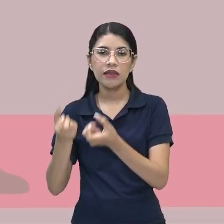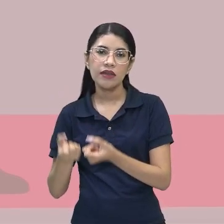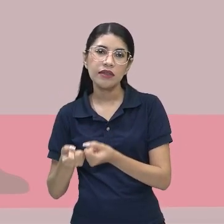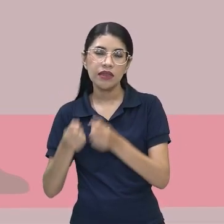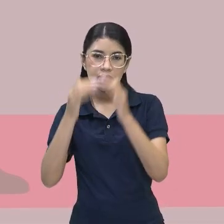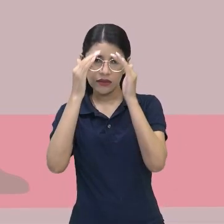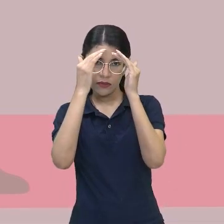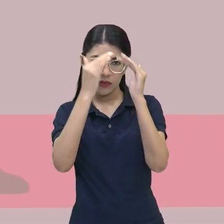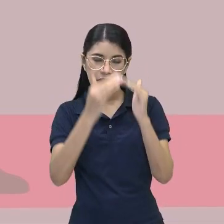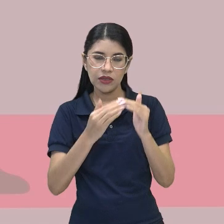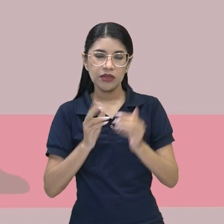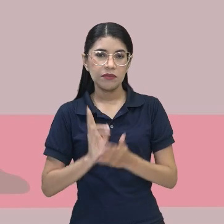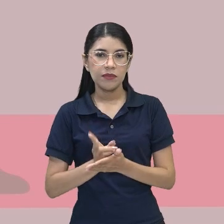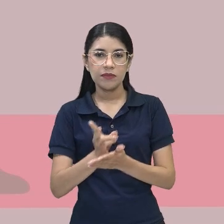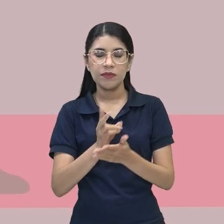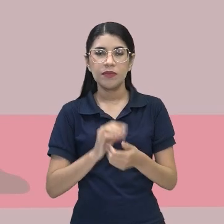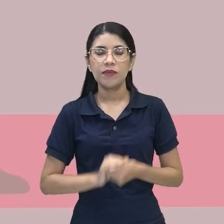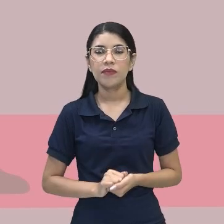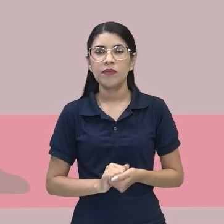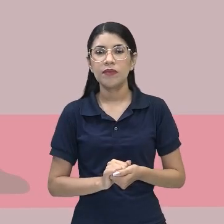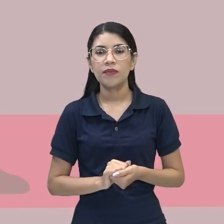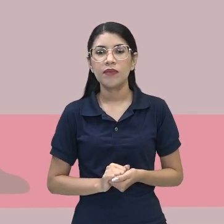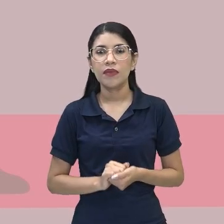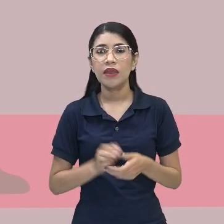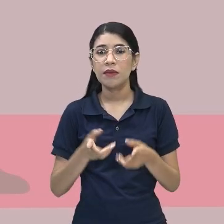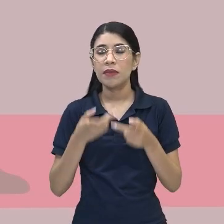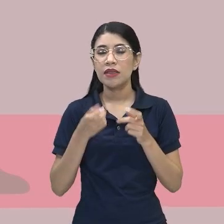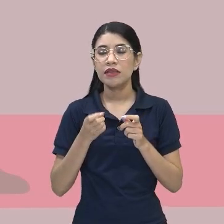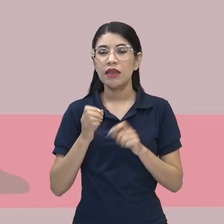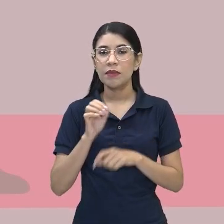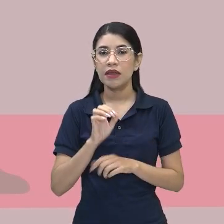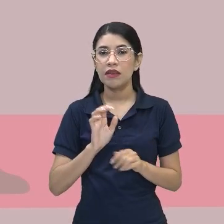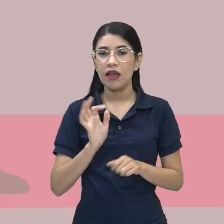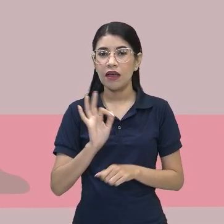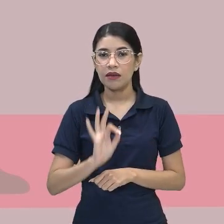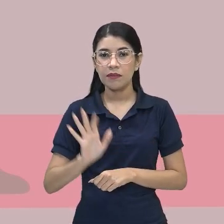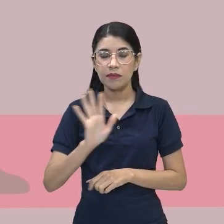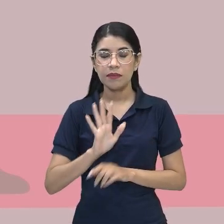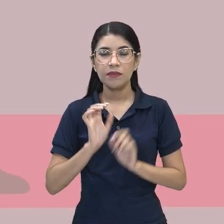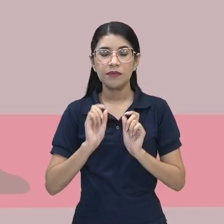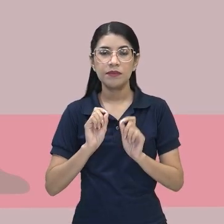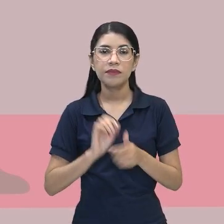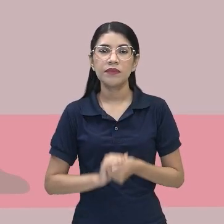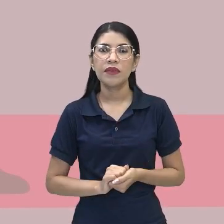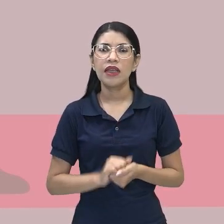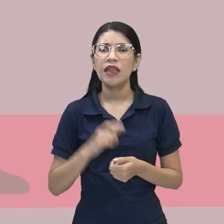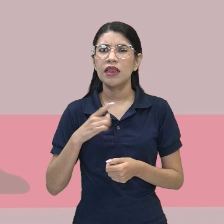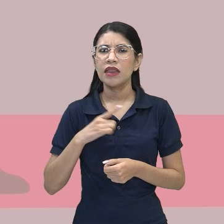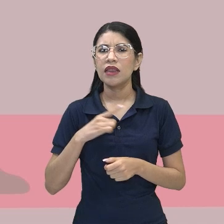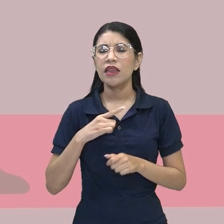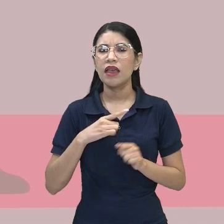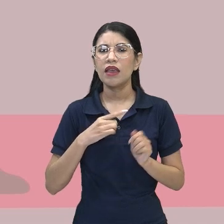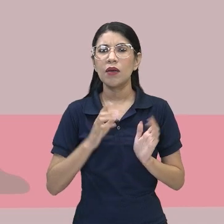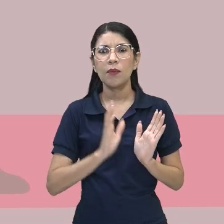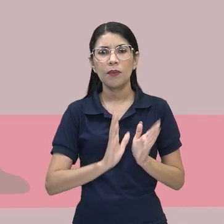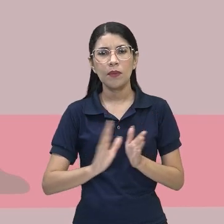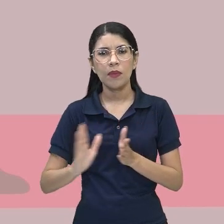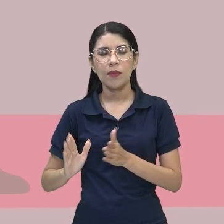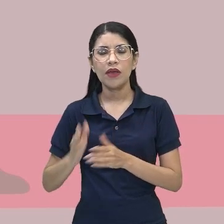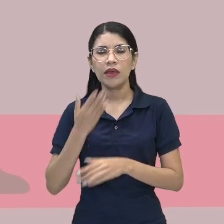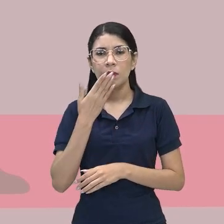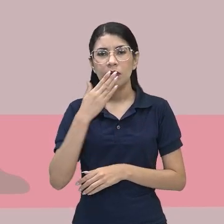suzerano. Vocês estão vendo que o rei está fazendo todo o ritual de